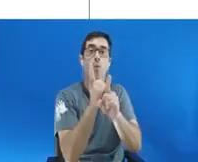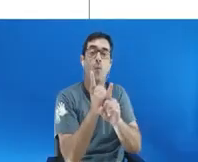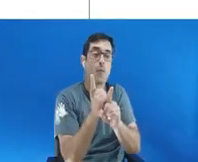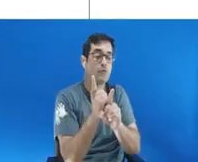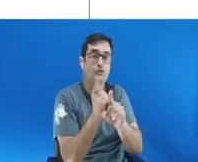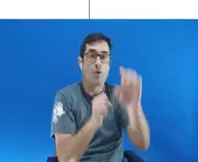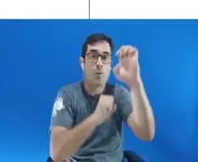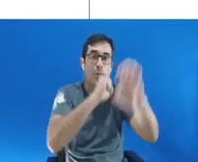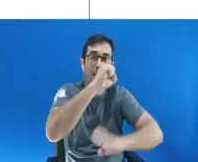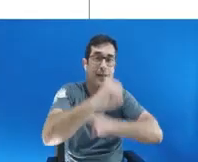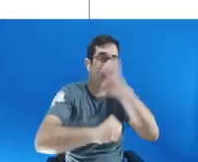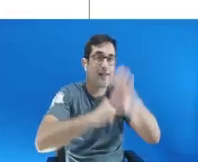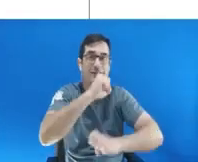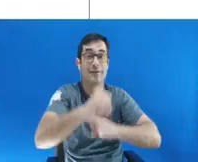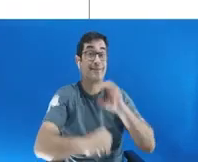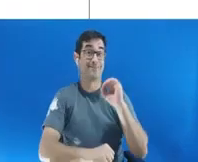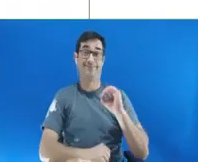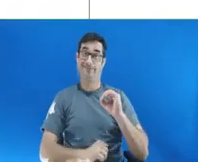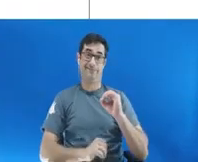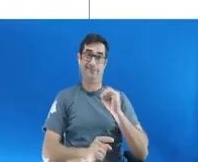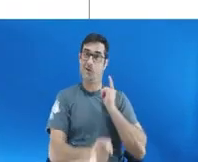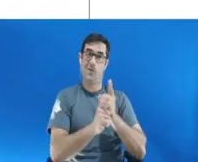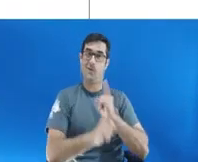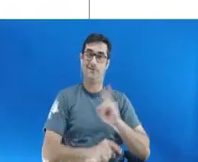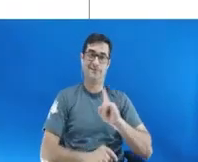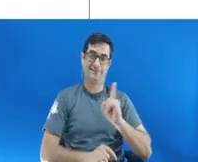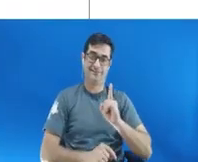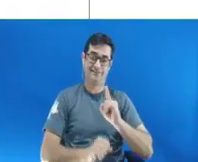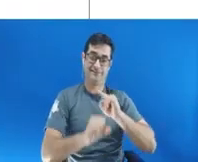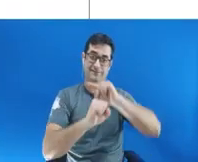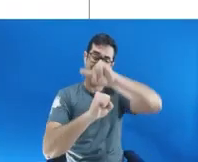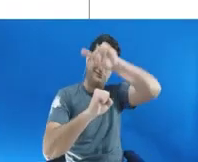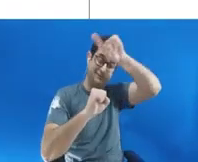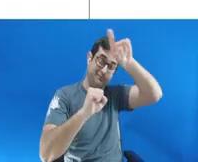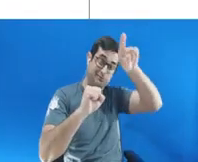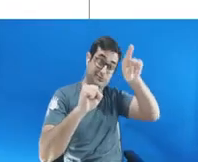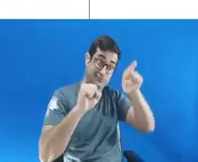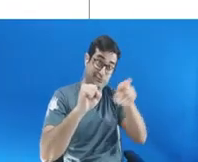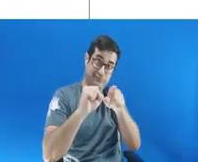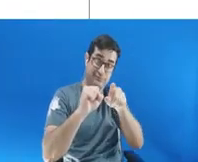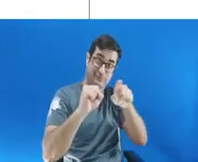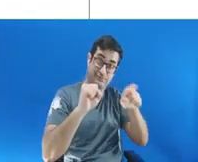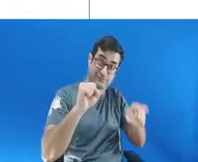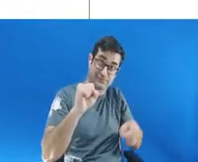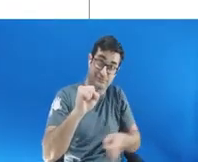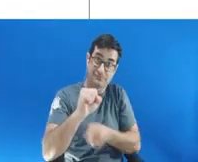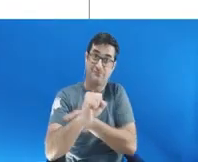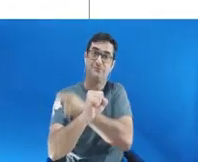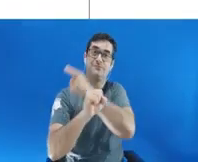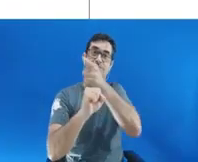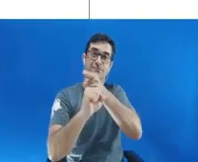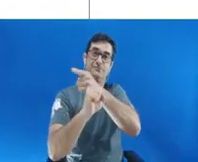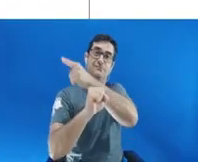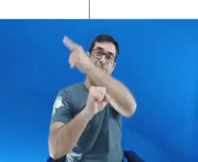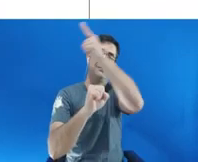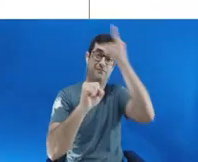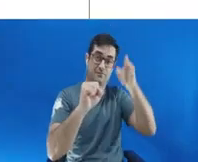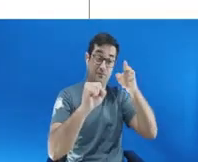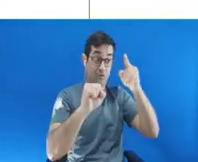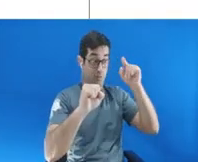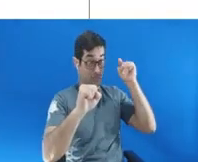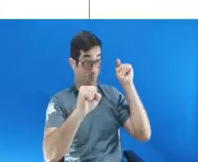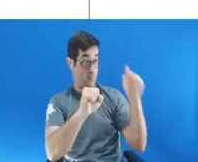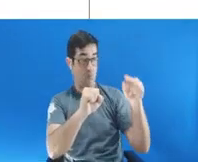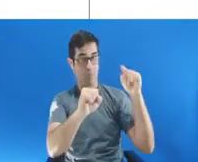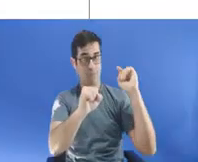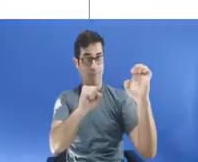aqui e o núcleo, né, vai estar aqui no centro, a blindagem vai ser praticamente nenhuma. Por